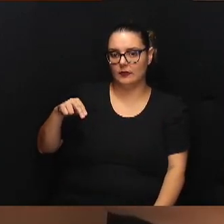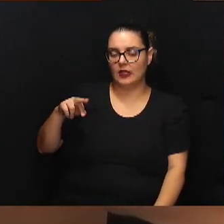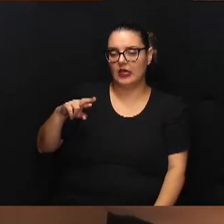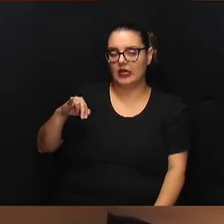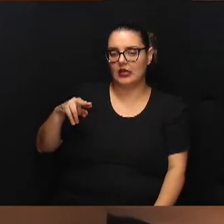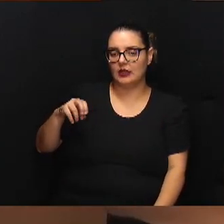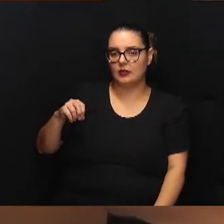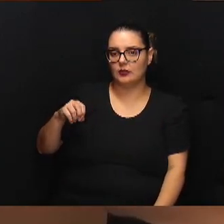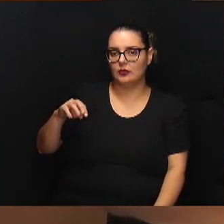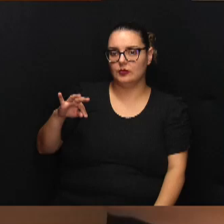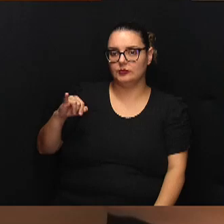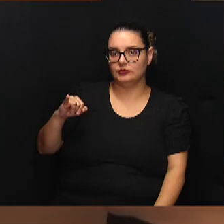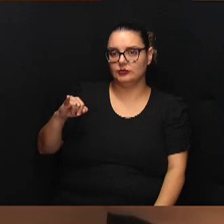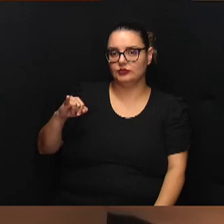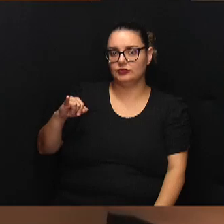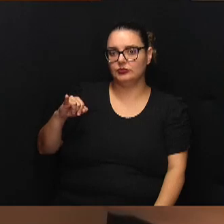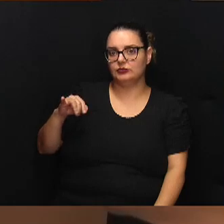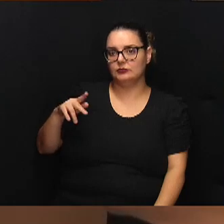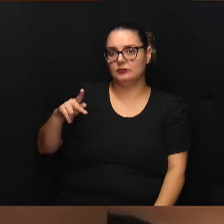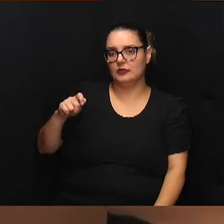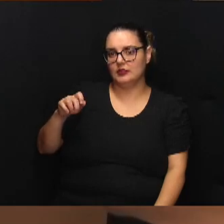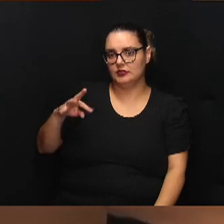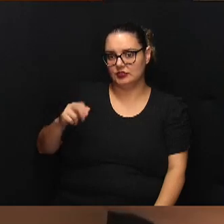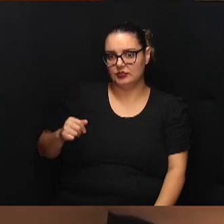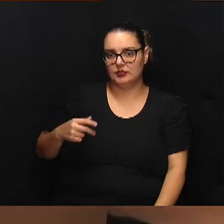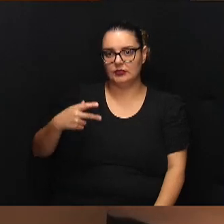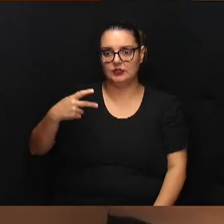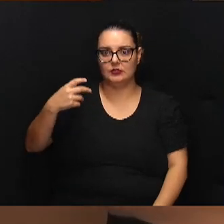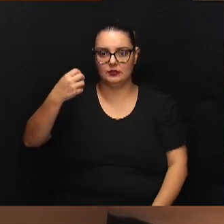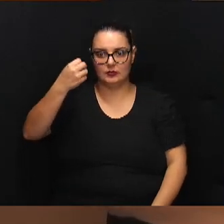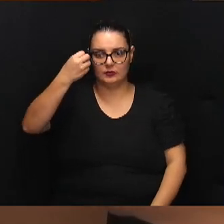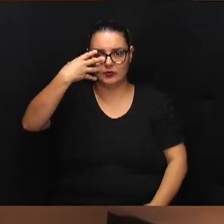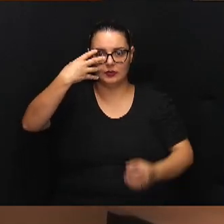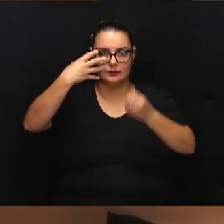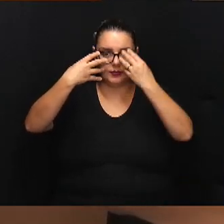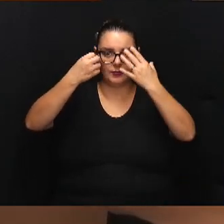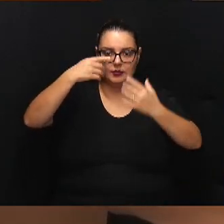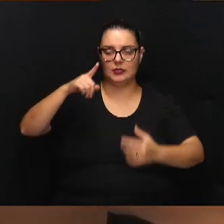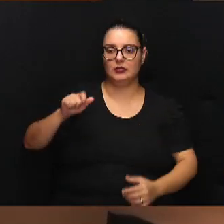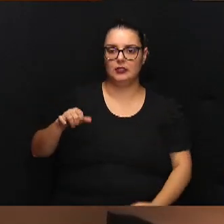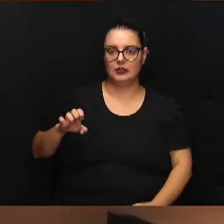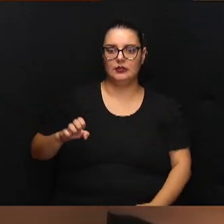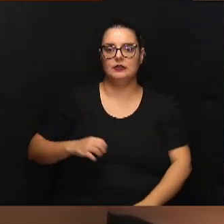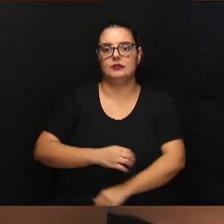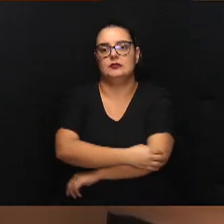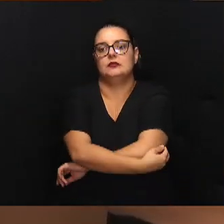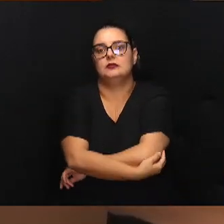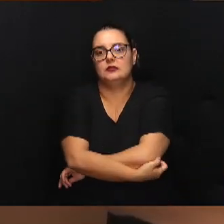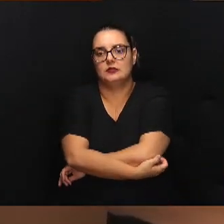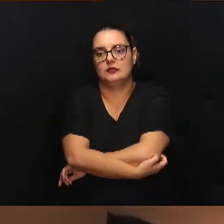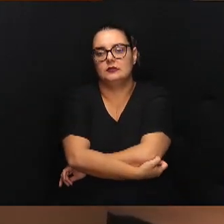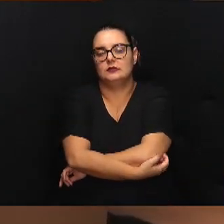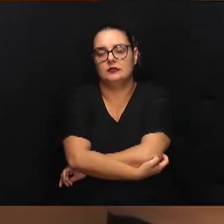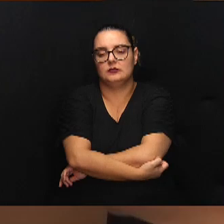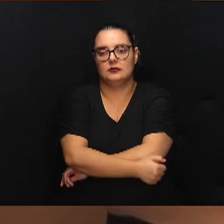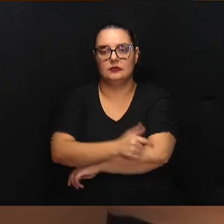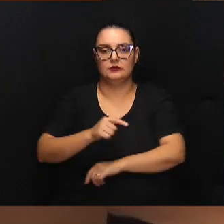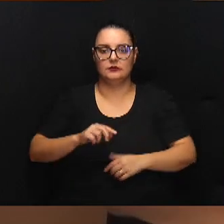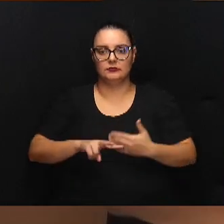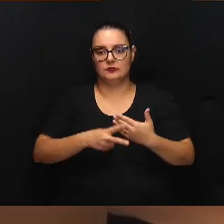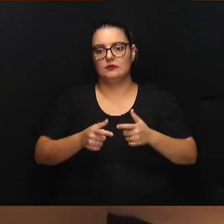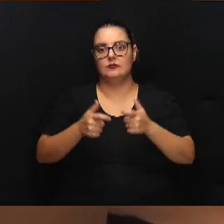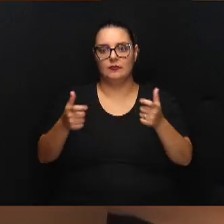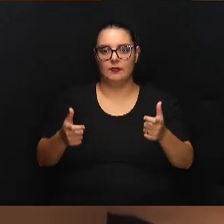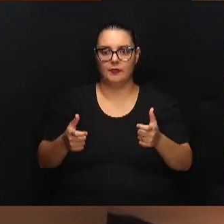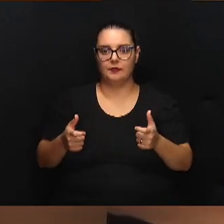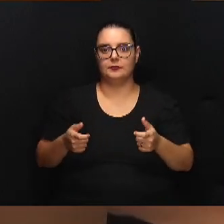vários lasers no olho, graças a Deus também tive acesso a esse tratamento e não tenho nenhuma complicação maior, é